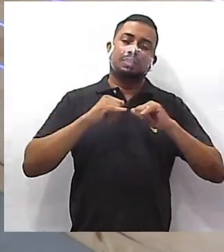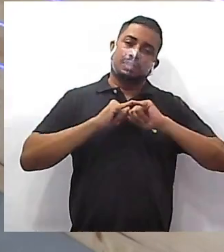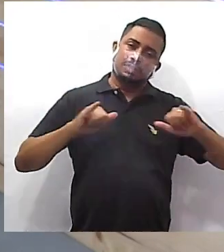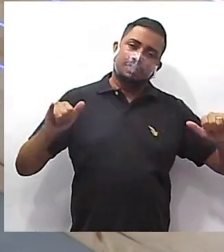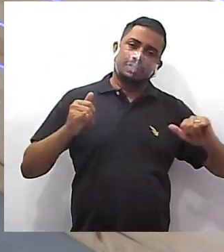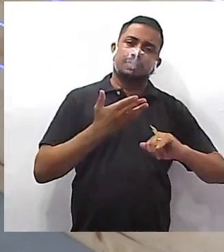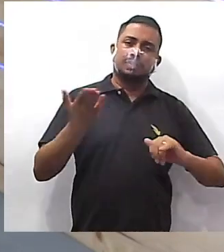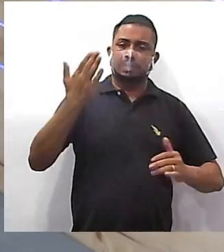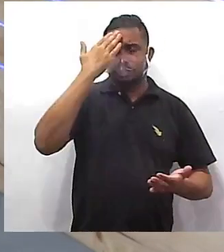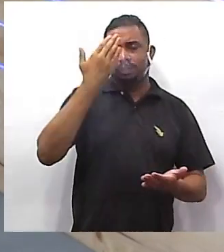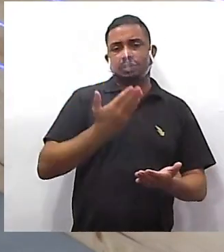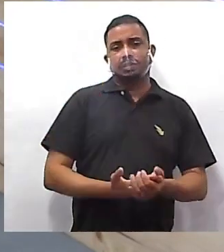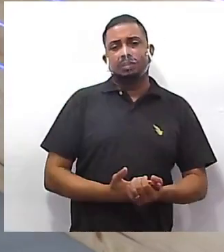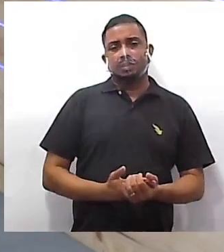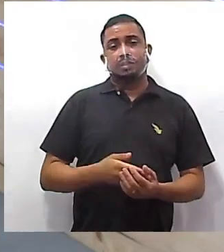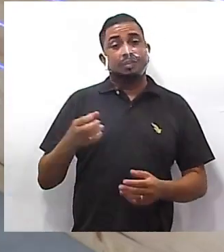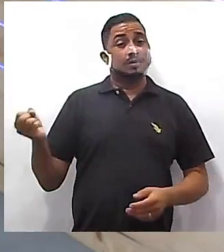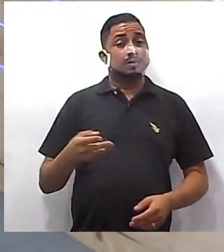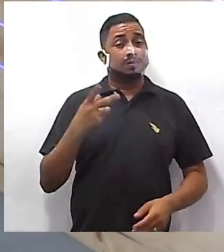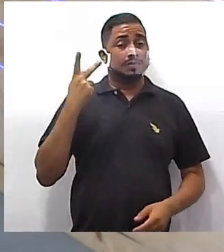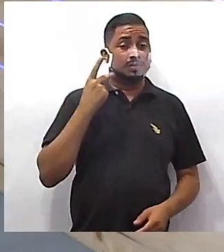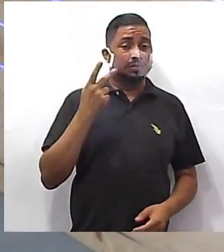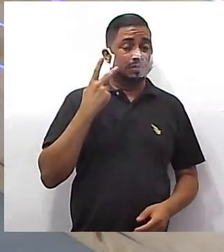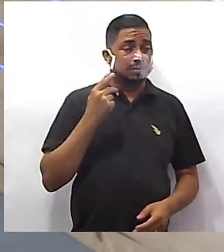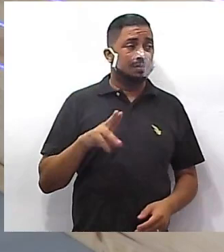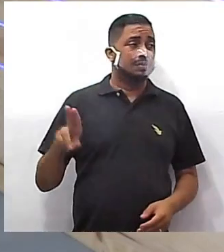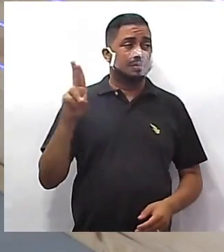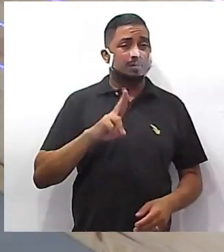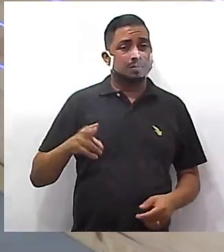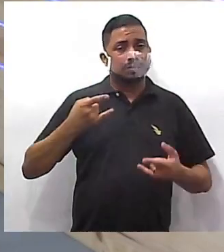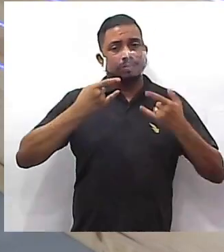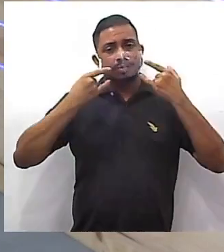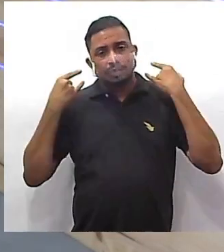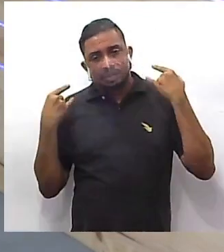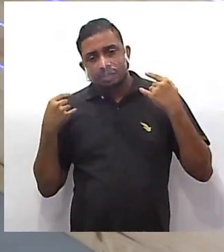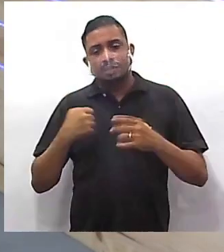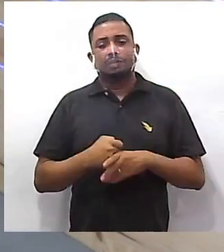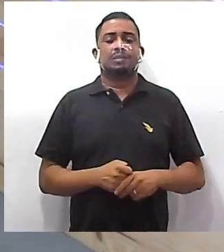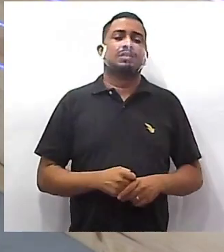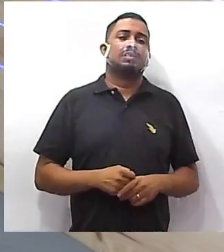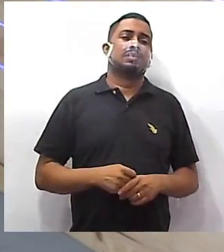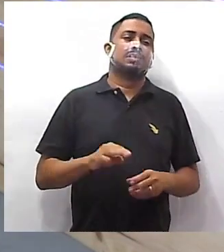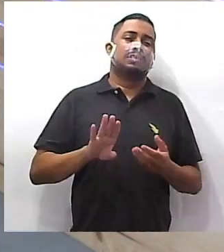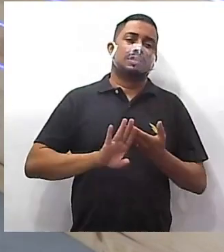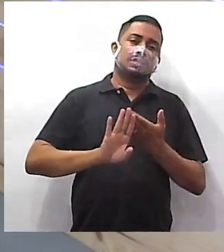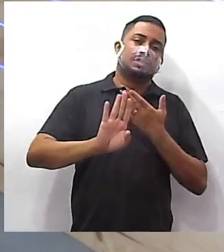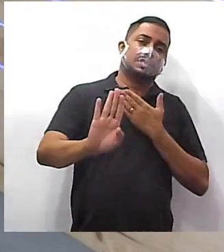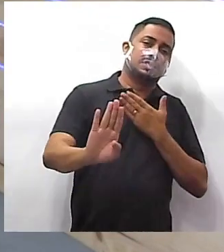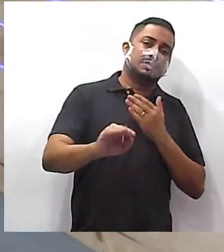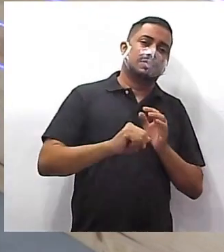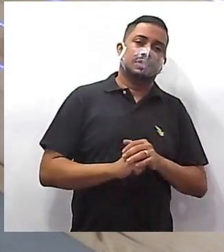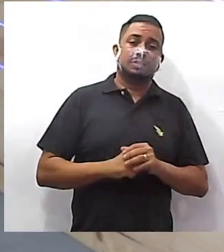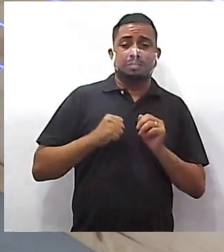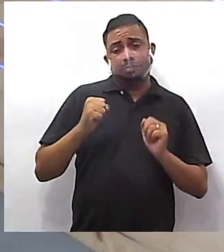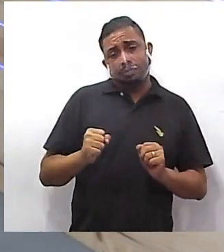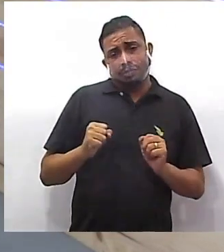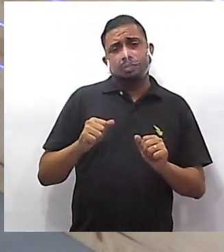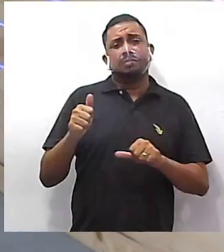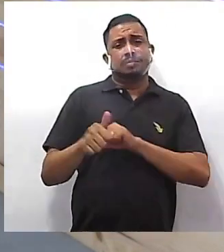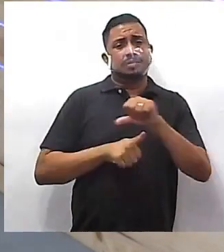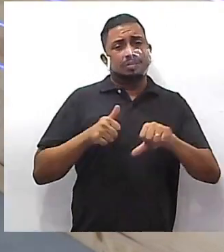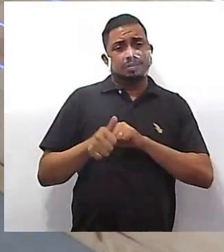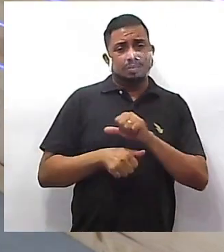vocês, acredite, esse novo normal de uso de máscaras, né, de distanciamento, poderá mudar.